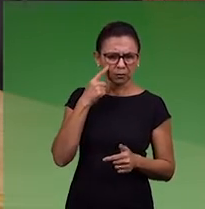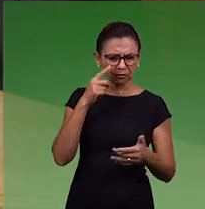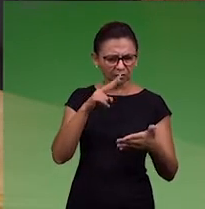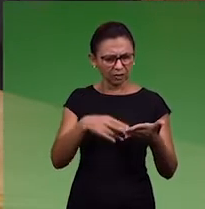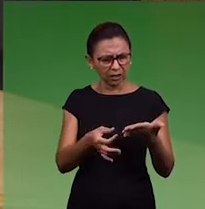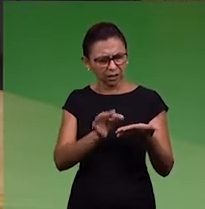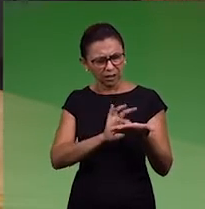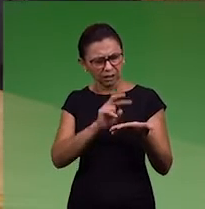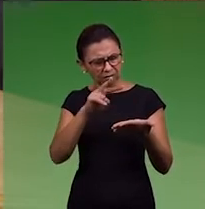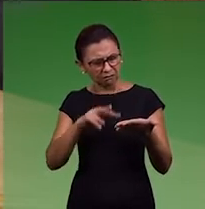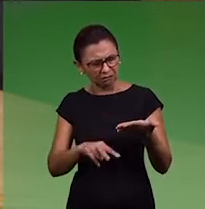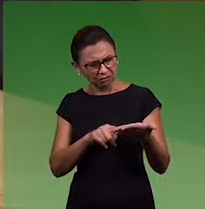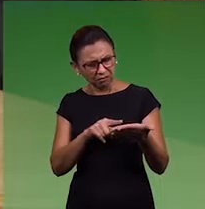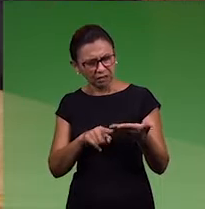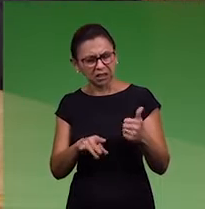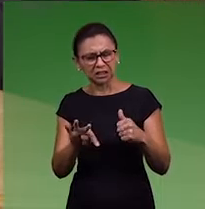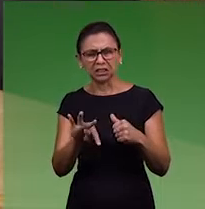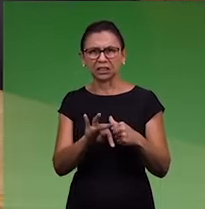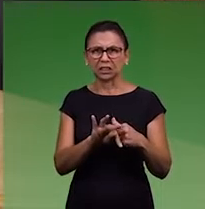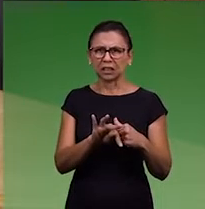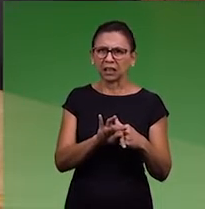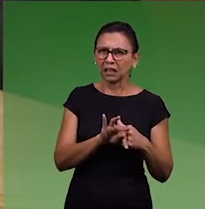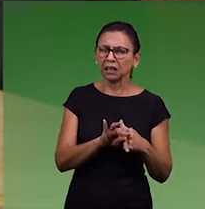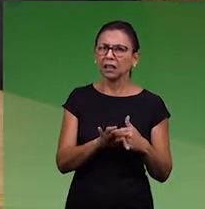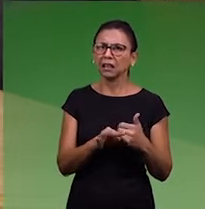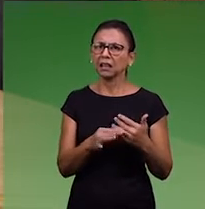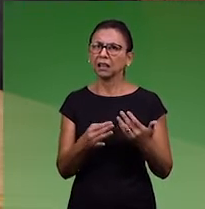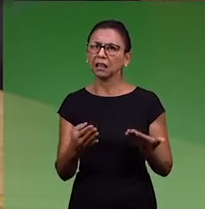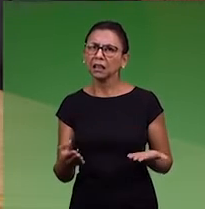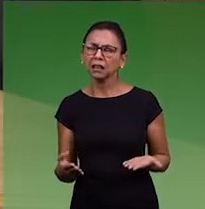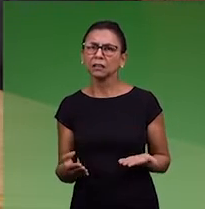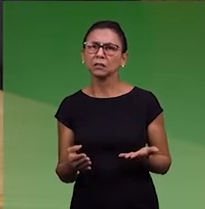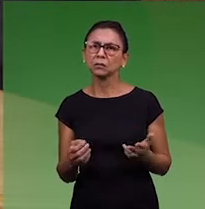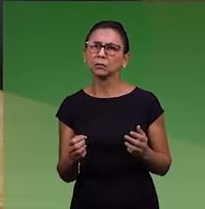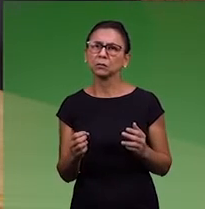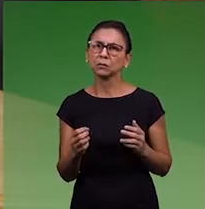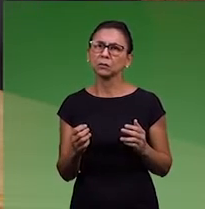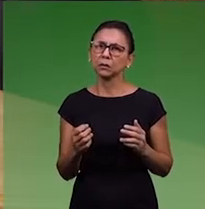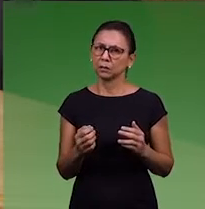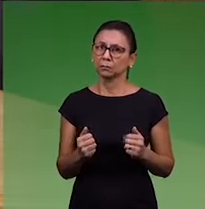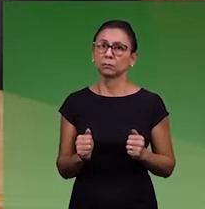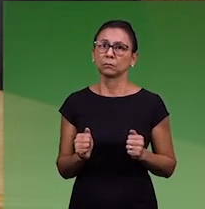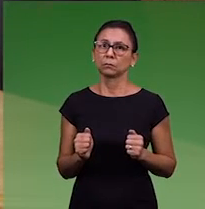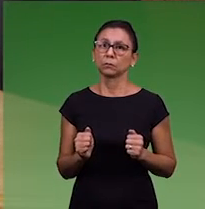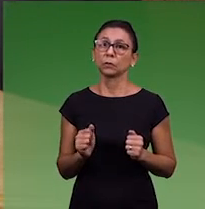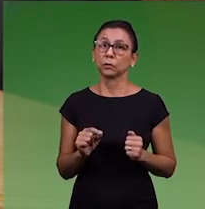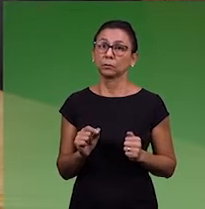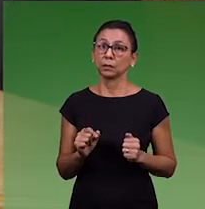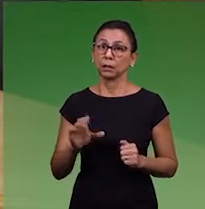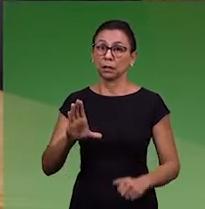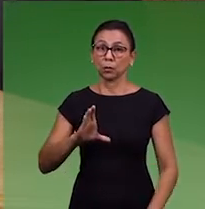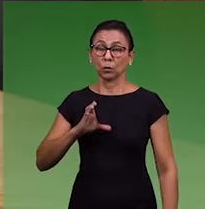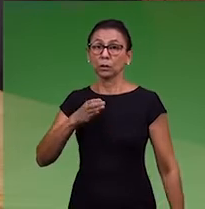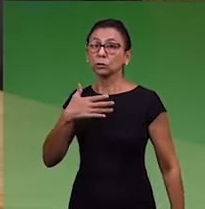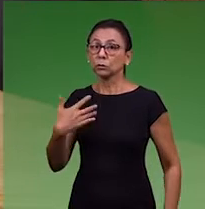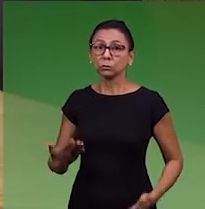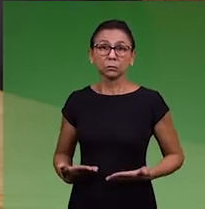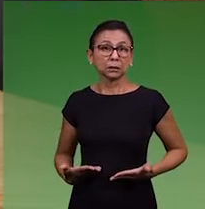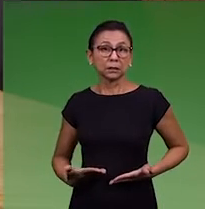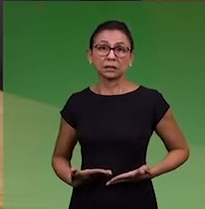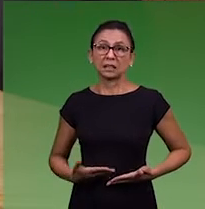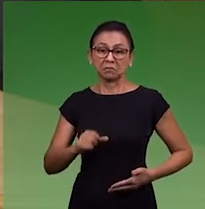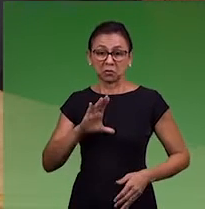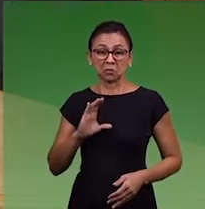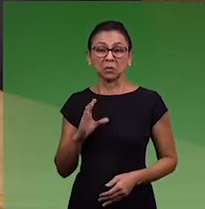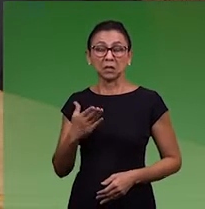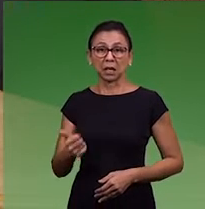menção que Tiago poderia fazer alguma coisa por alguém, porque Tiago foi um mártir, né? Ele morreu decapitado,